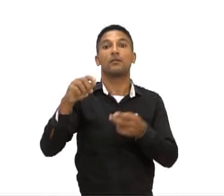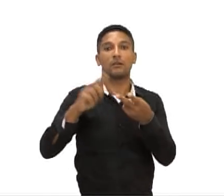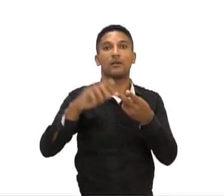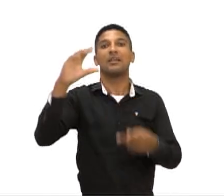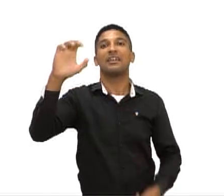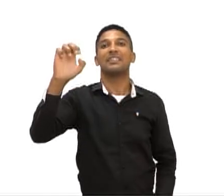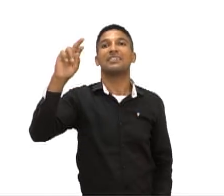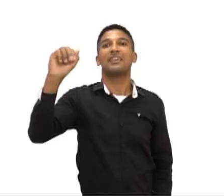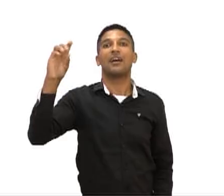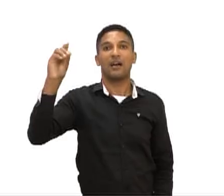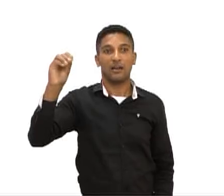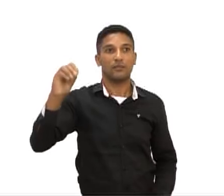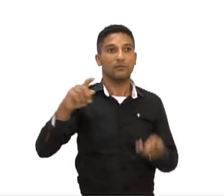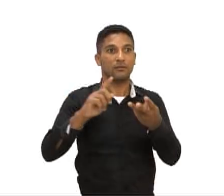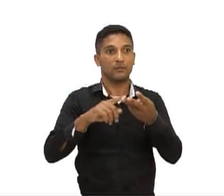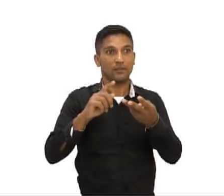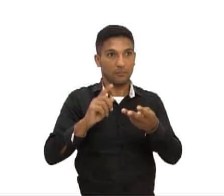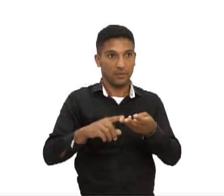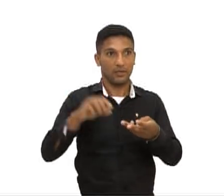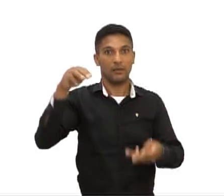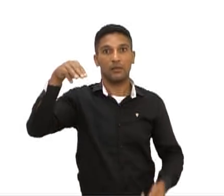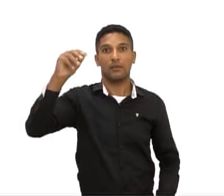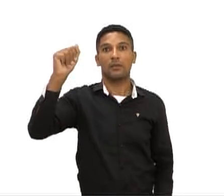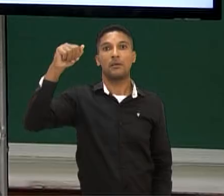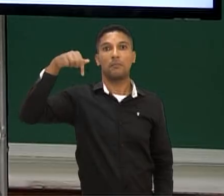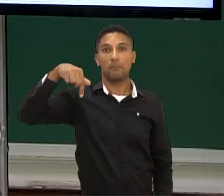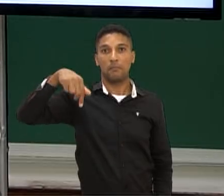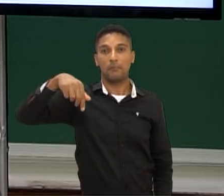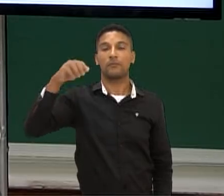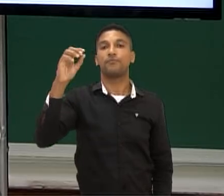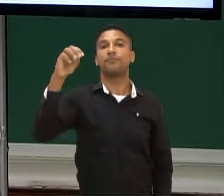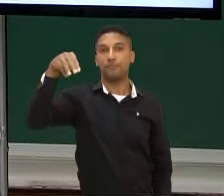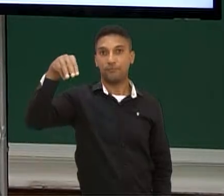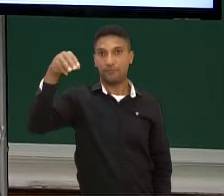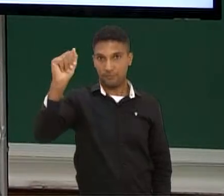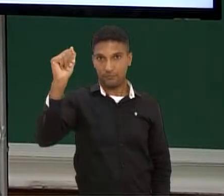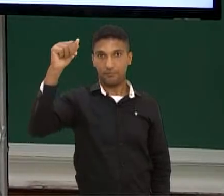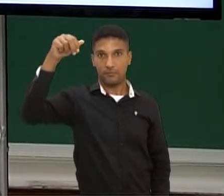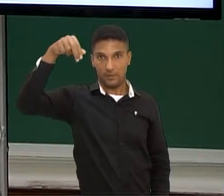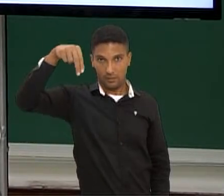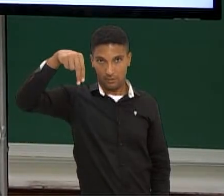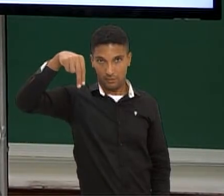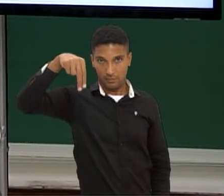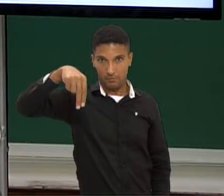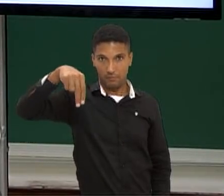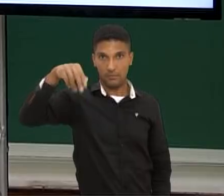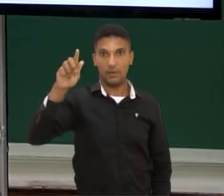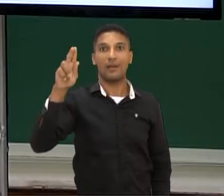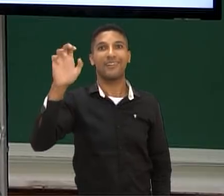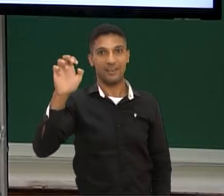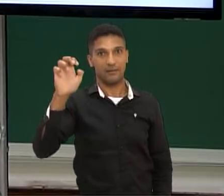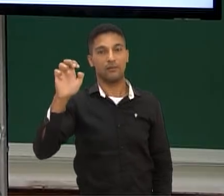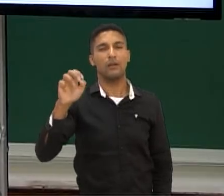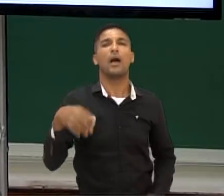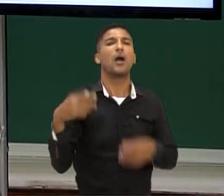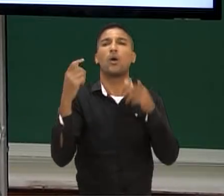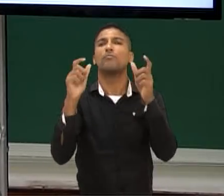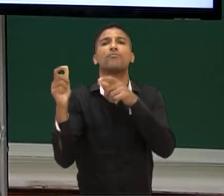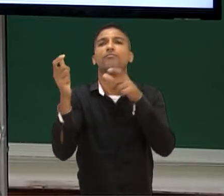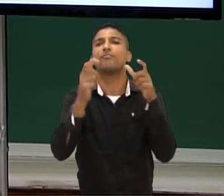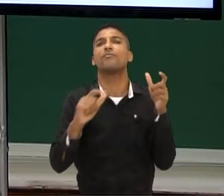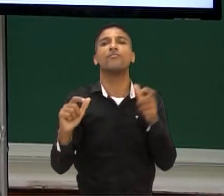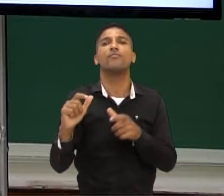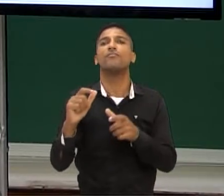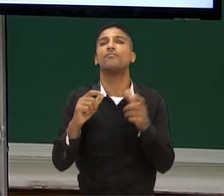Mangue. Então, quais serão as regiões em que essas espécies ou esse tipo de vegetação é